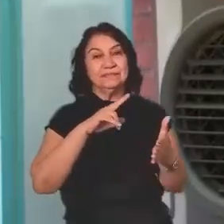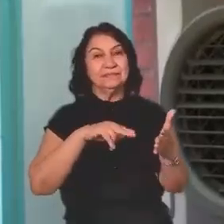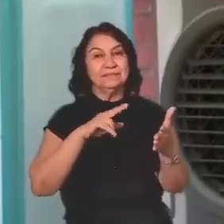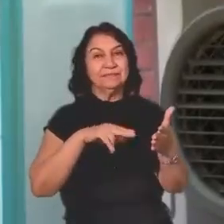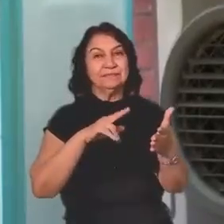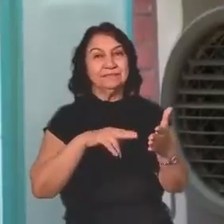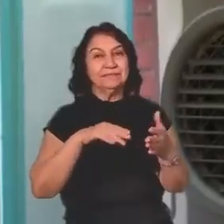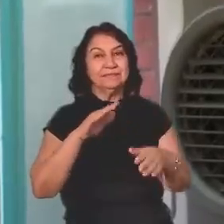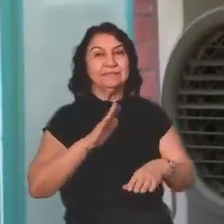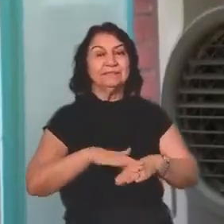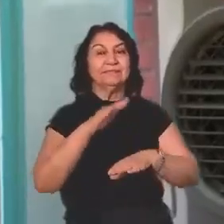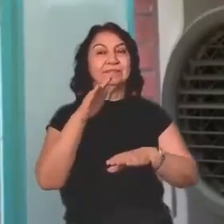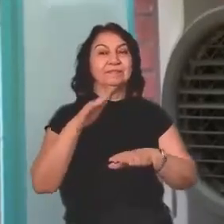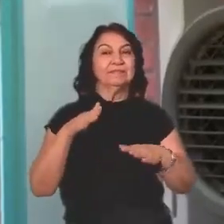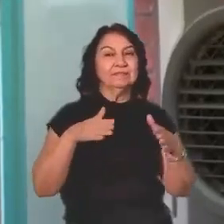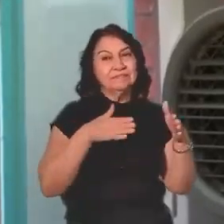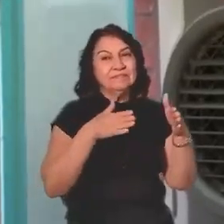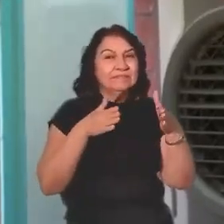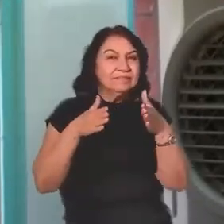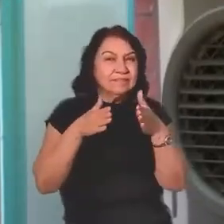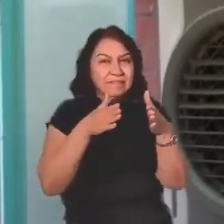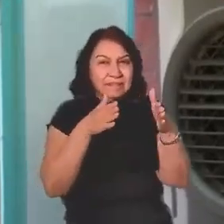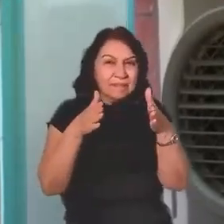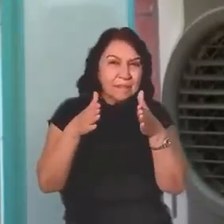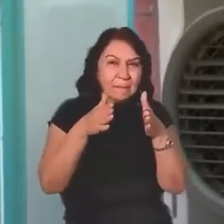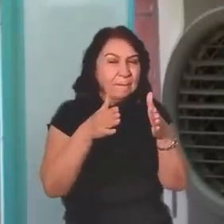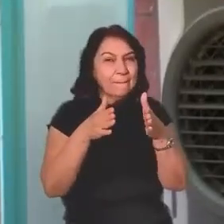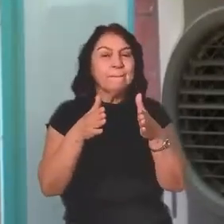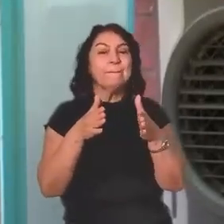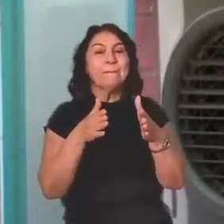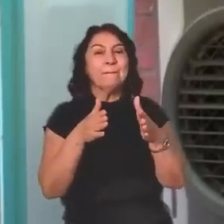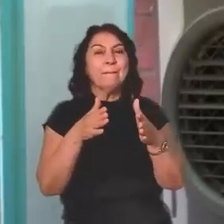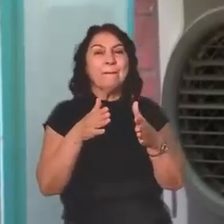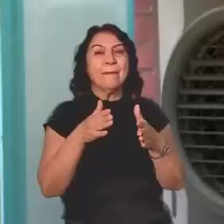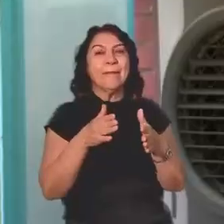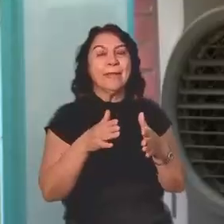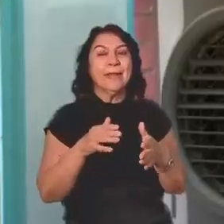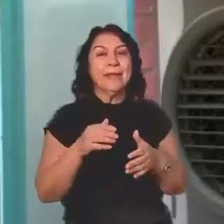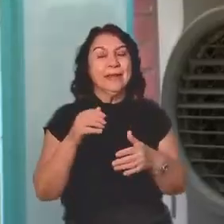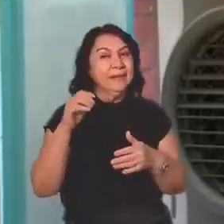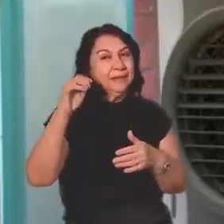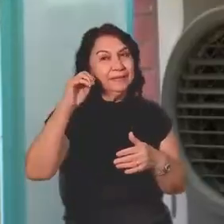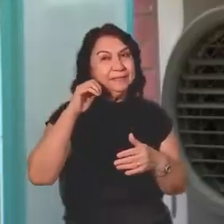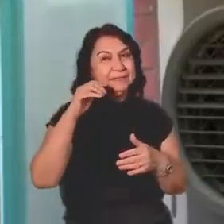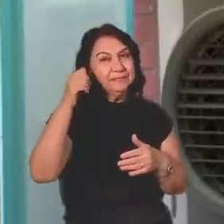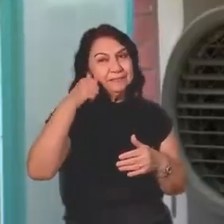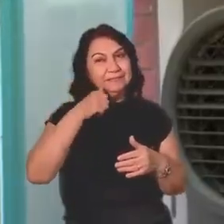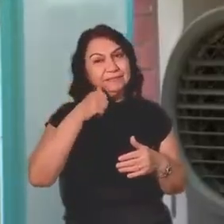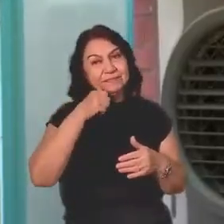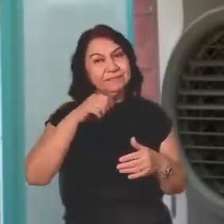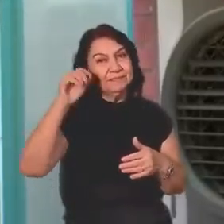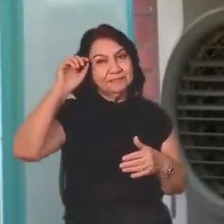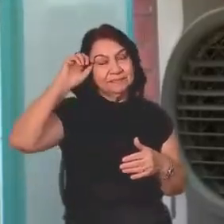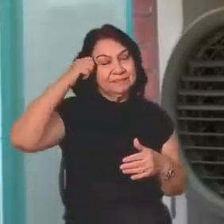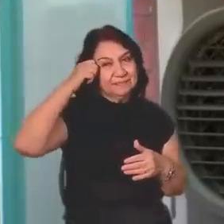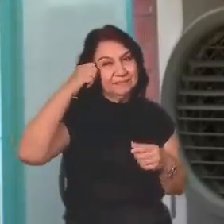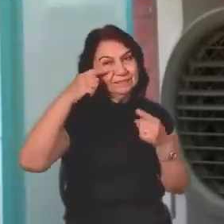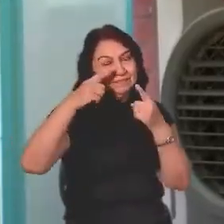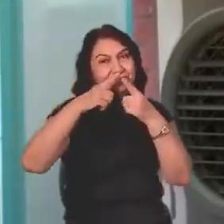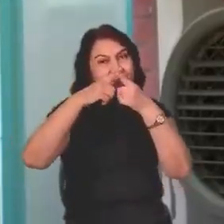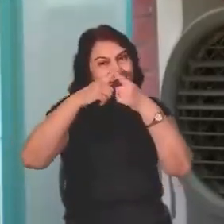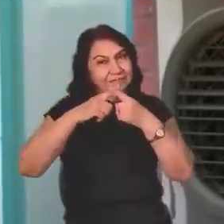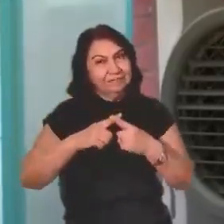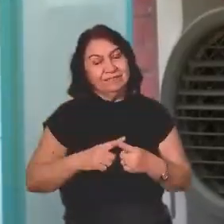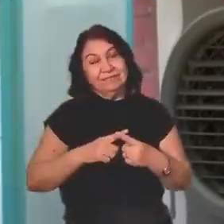lido mais sobre trajetória, sabe, de mulheres negras, sobre os desafios que eu iria enfrentar,